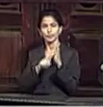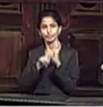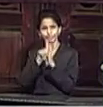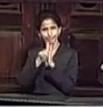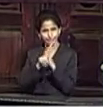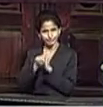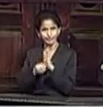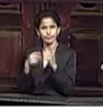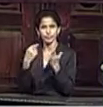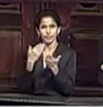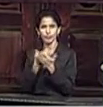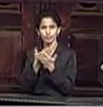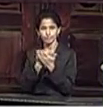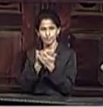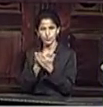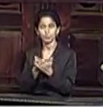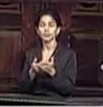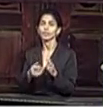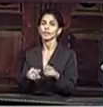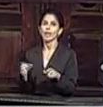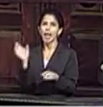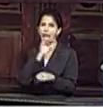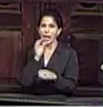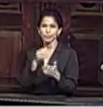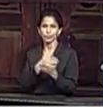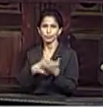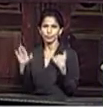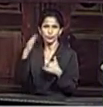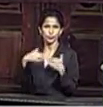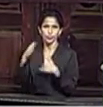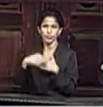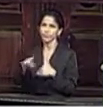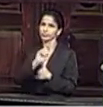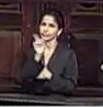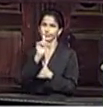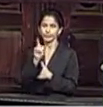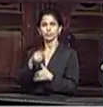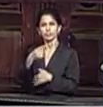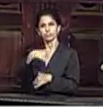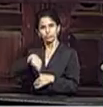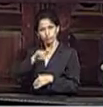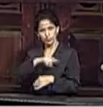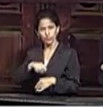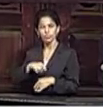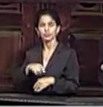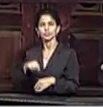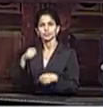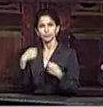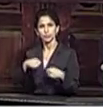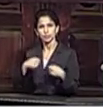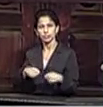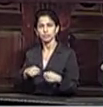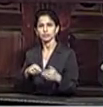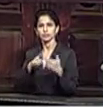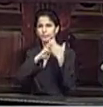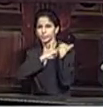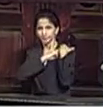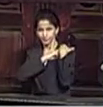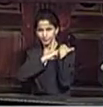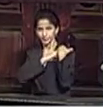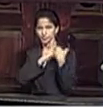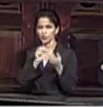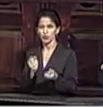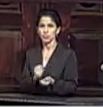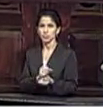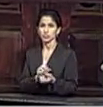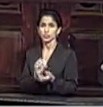avaliação e a toque de caixa. E nós, legisladores, temos uma responsabilidade. Nós não podemos